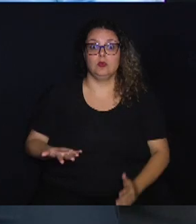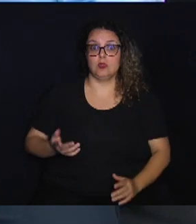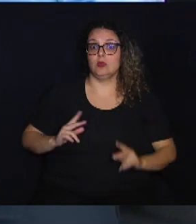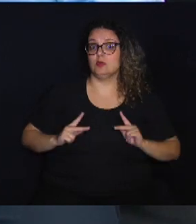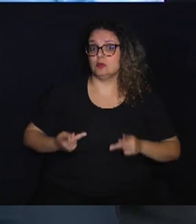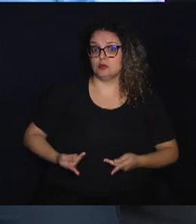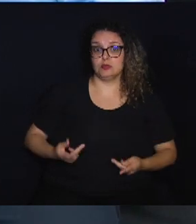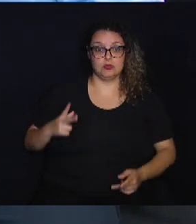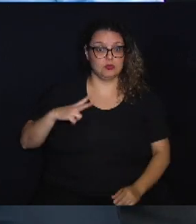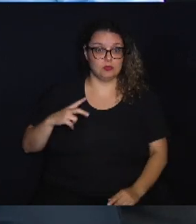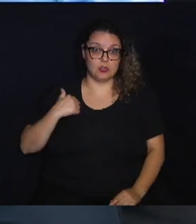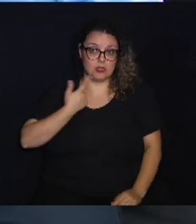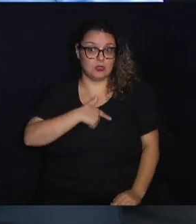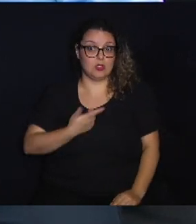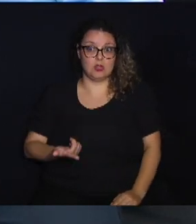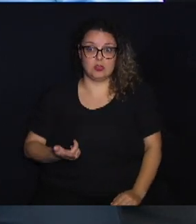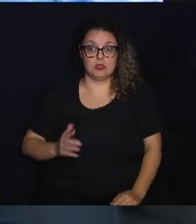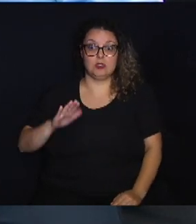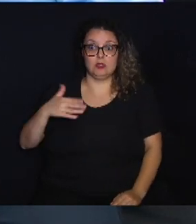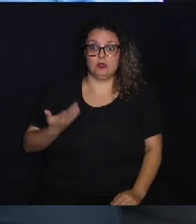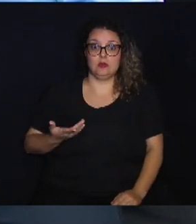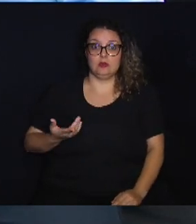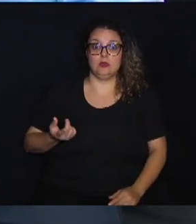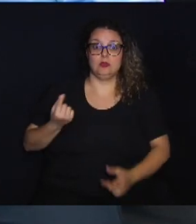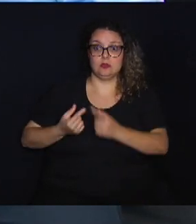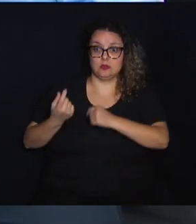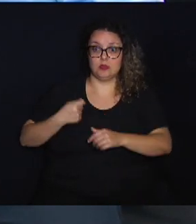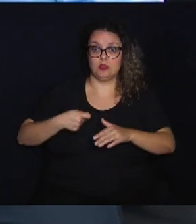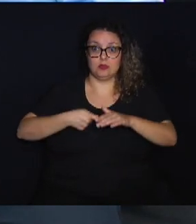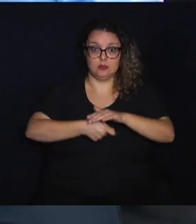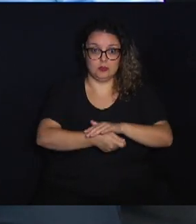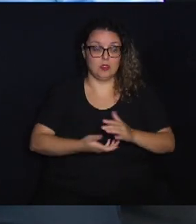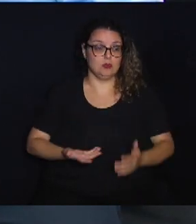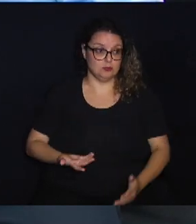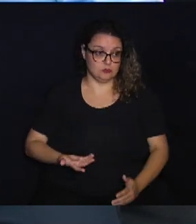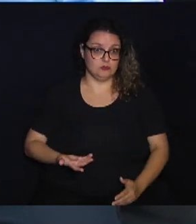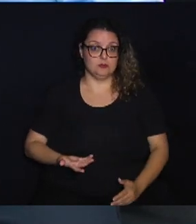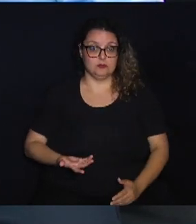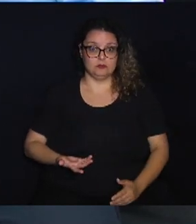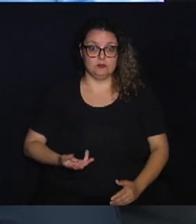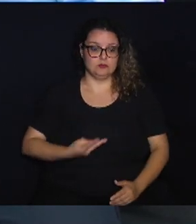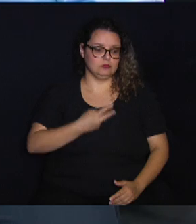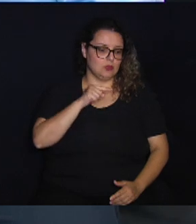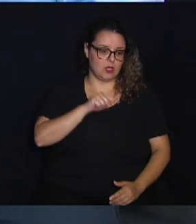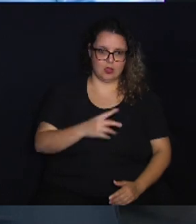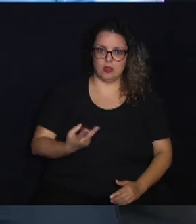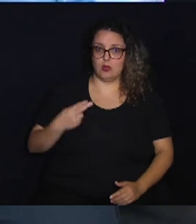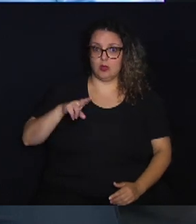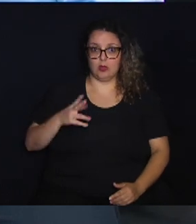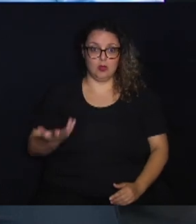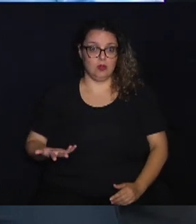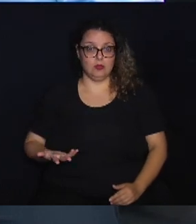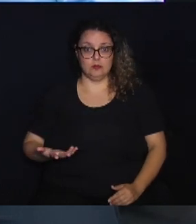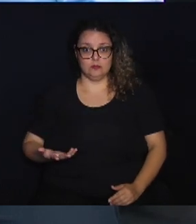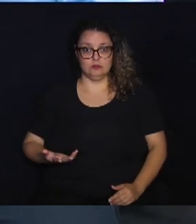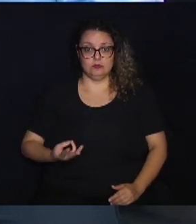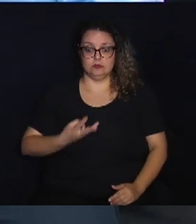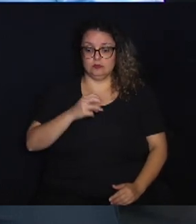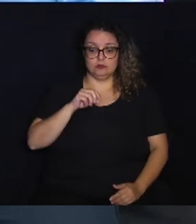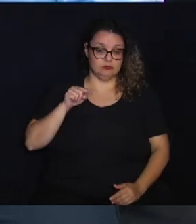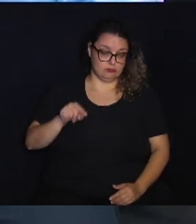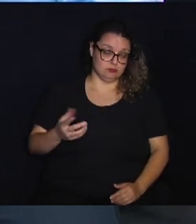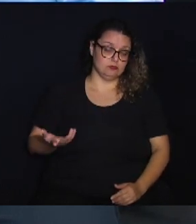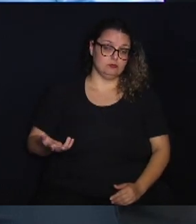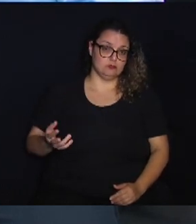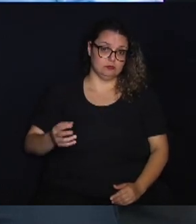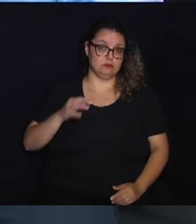o indivíduo, quando nós alocamos o nosso salário, seja de 2.000 ou seja de 30 mil